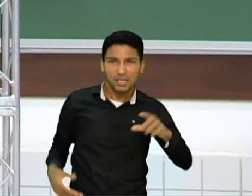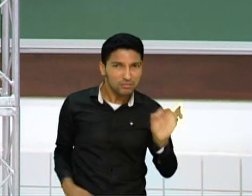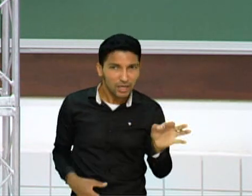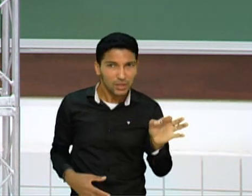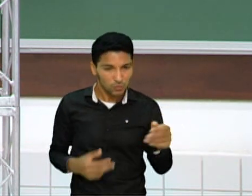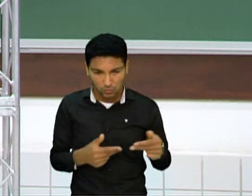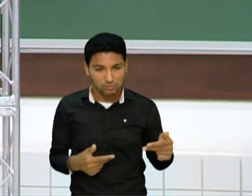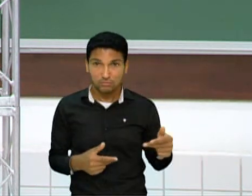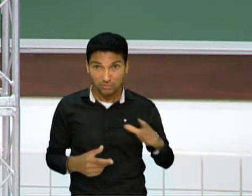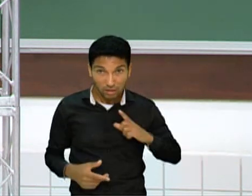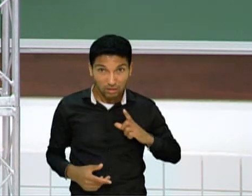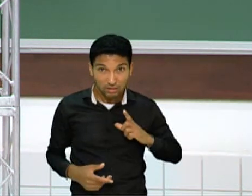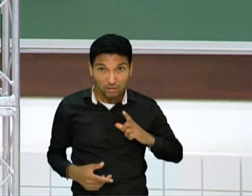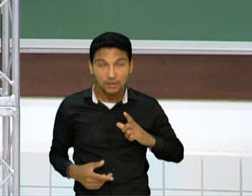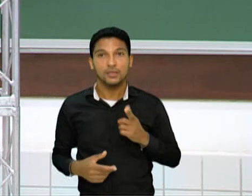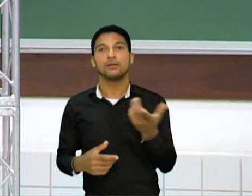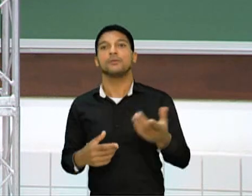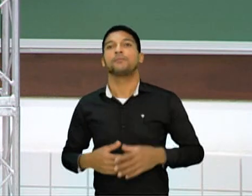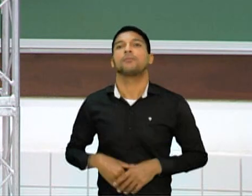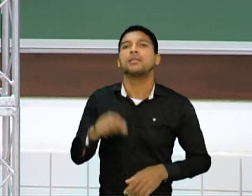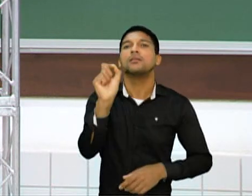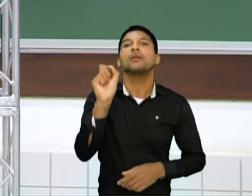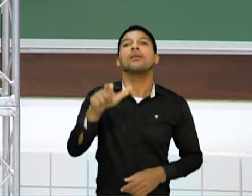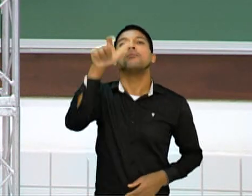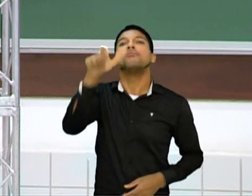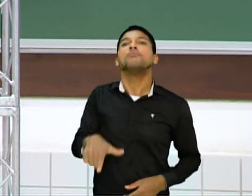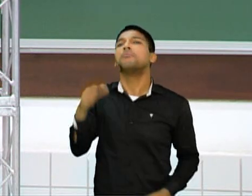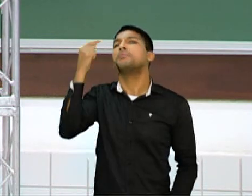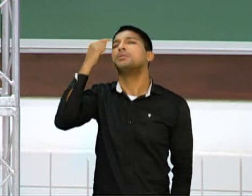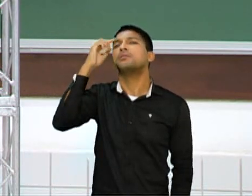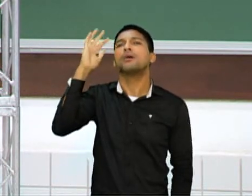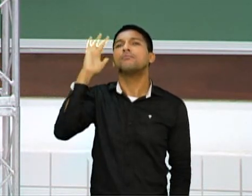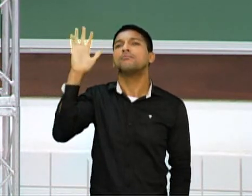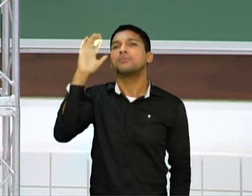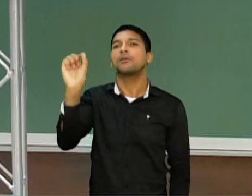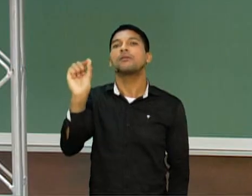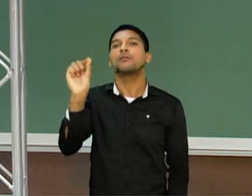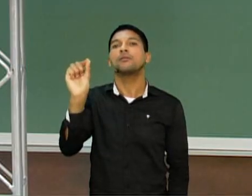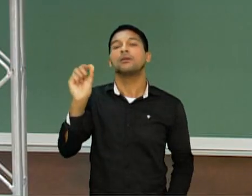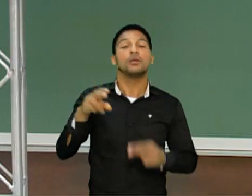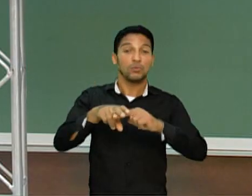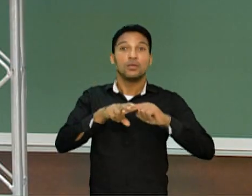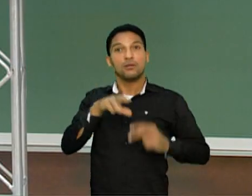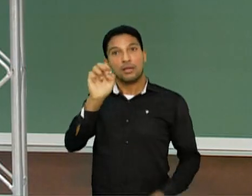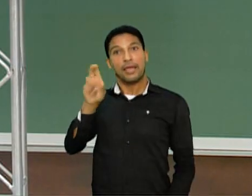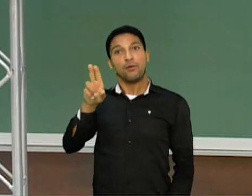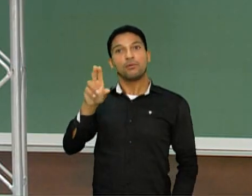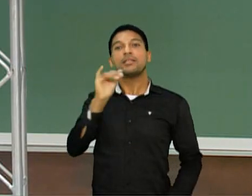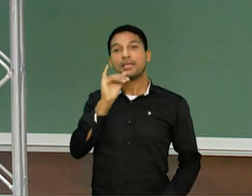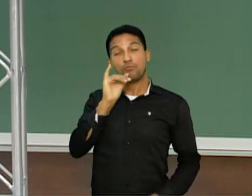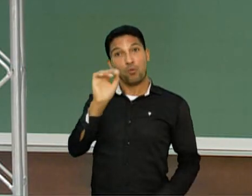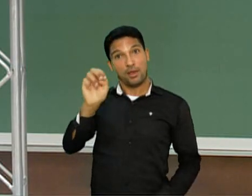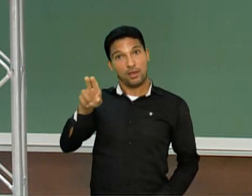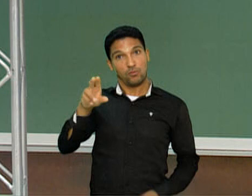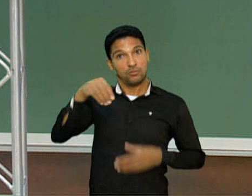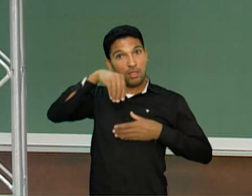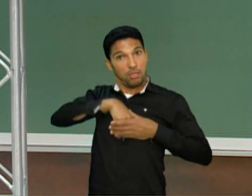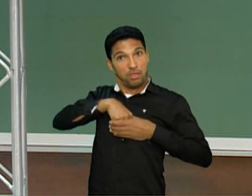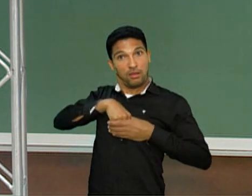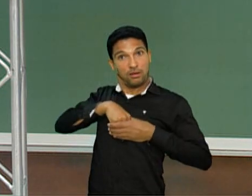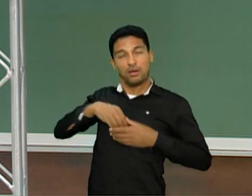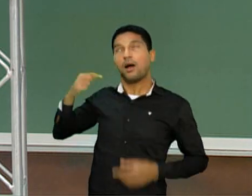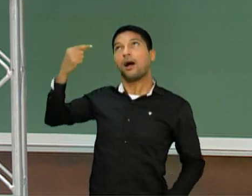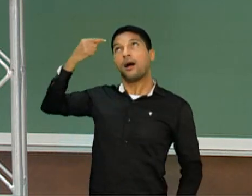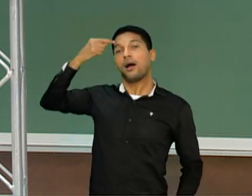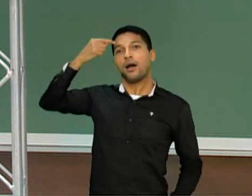de tudo como panorama disso. Então eu estou pensando. Por isso eu penso. E se eu estou